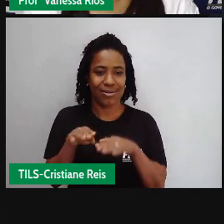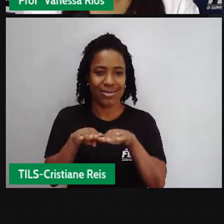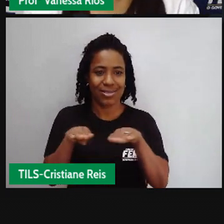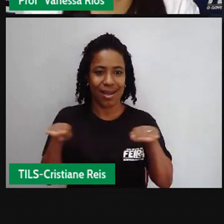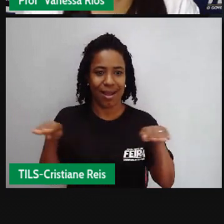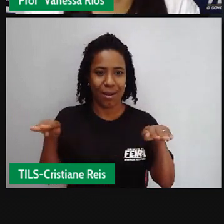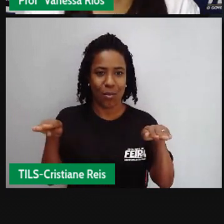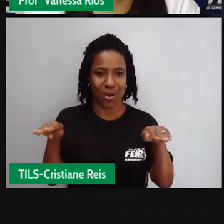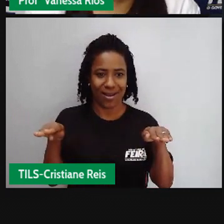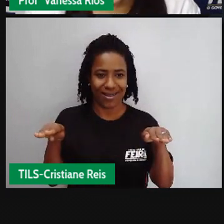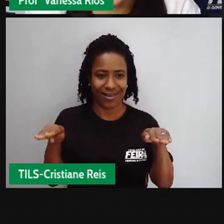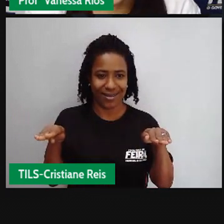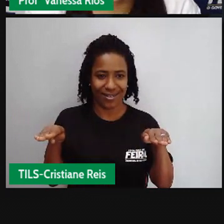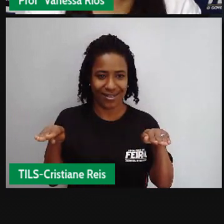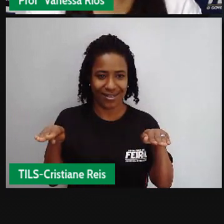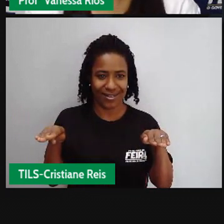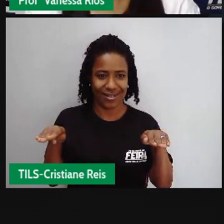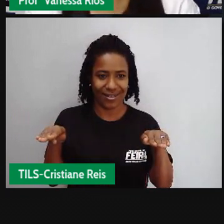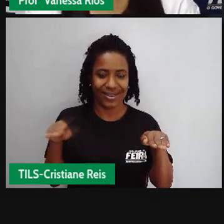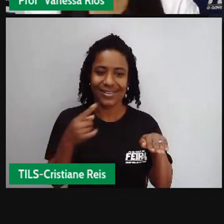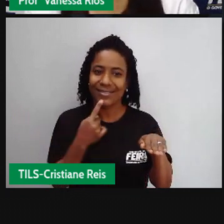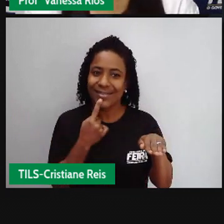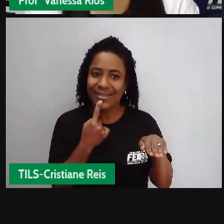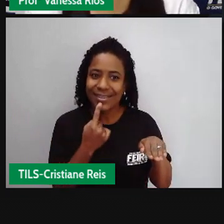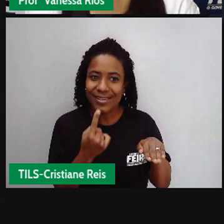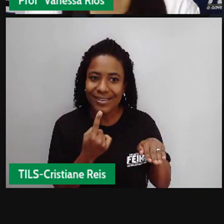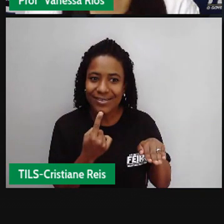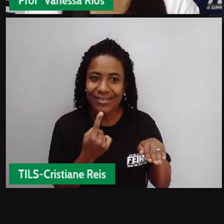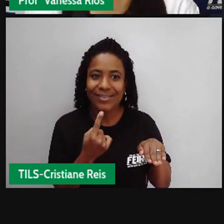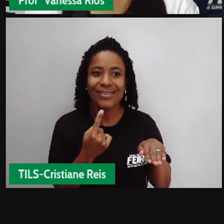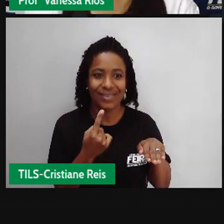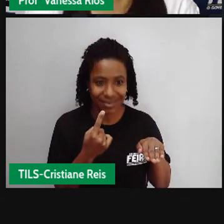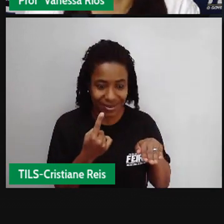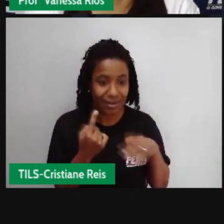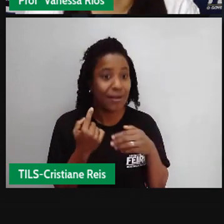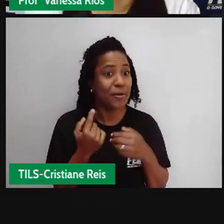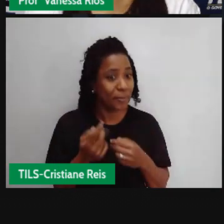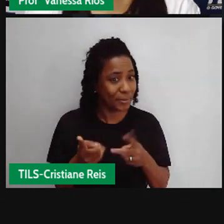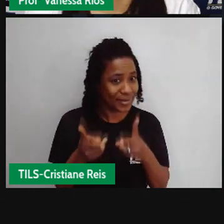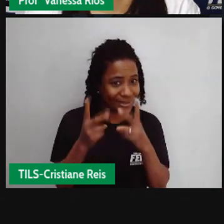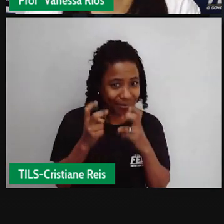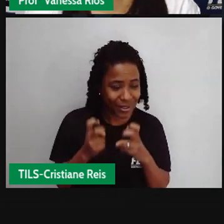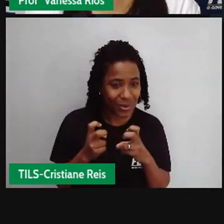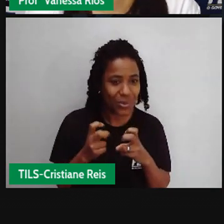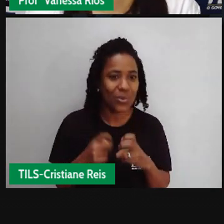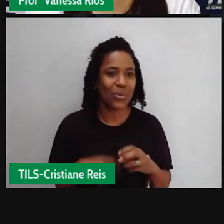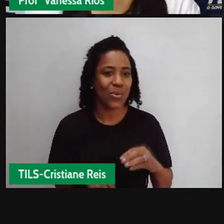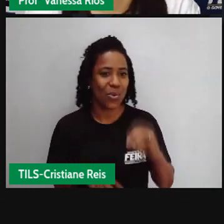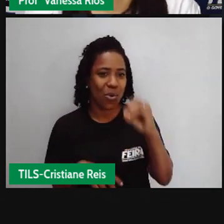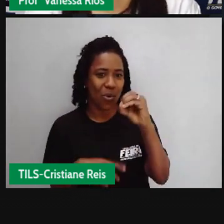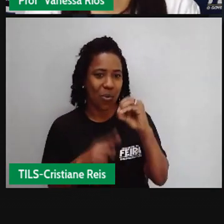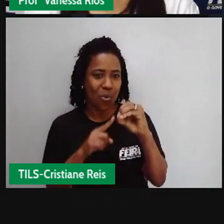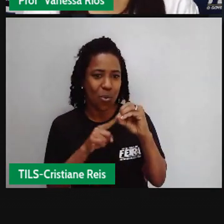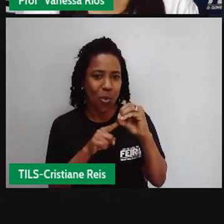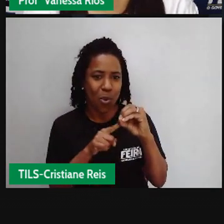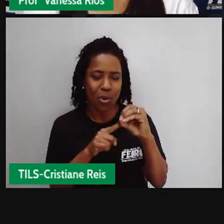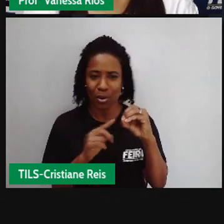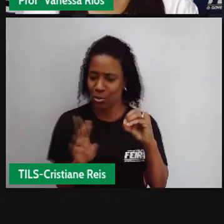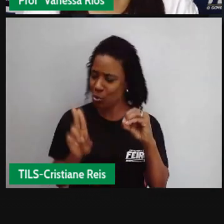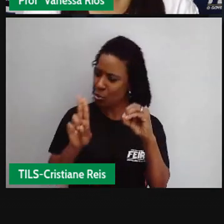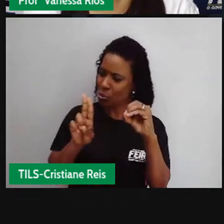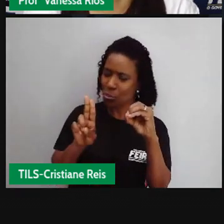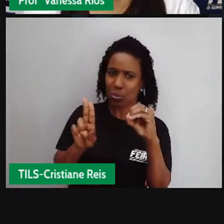E aí o que ocorreu? Ocorreu aí que a gente percebeu que o som do O Ficou muito parecido com o som